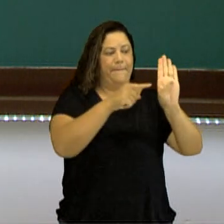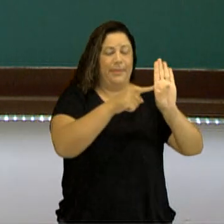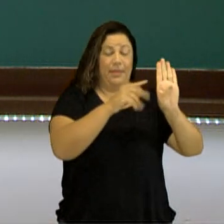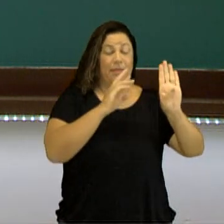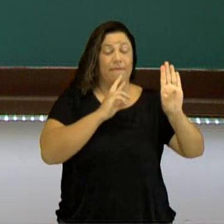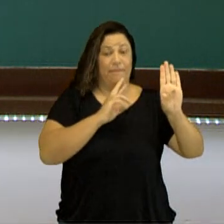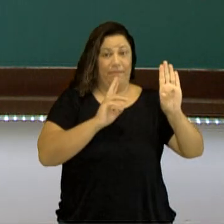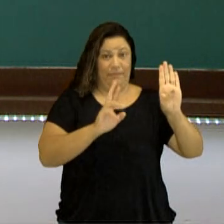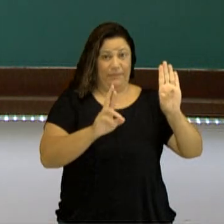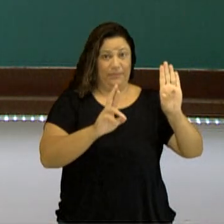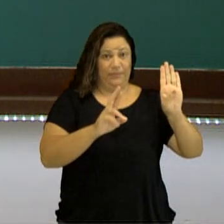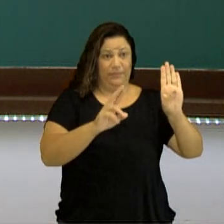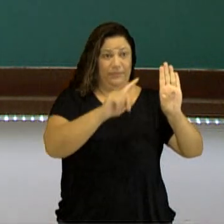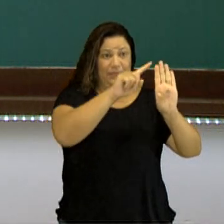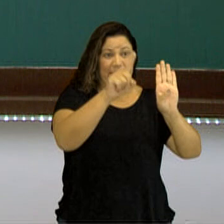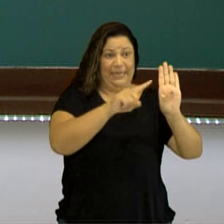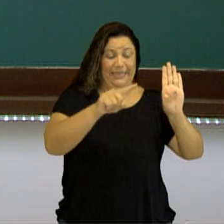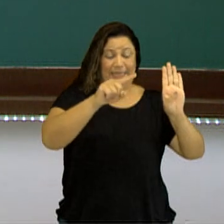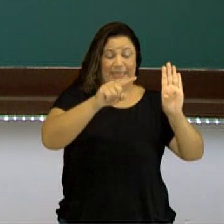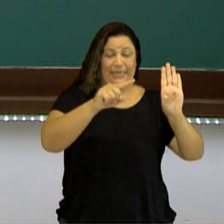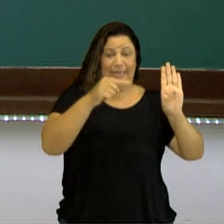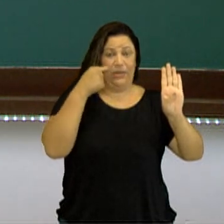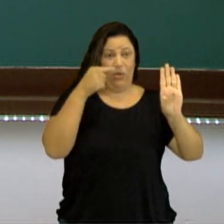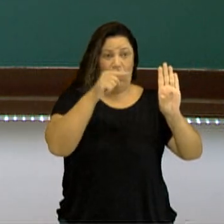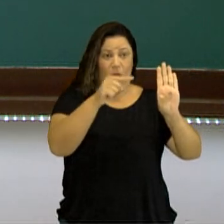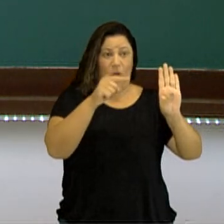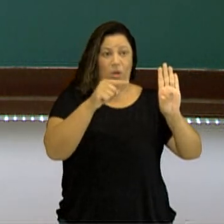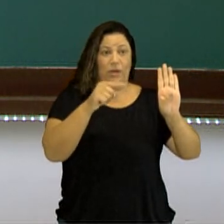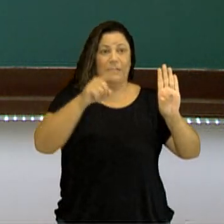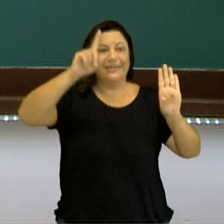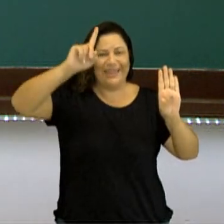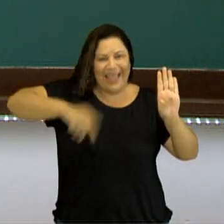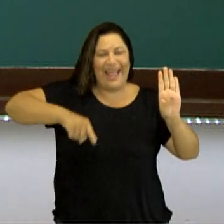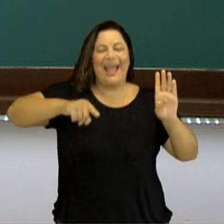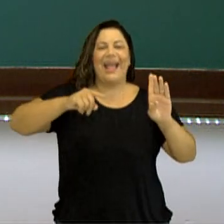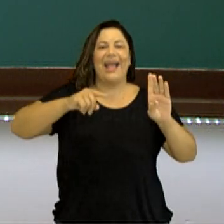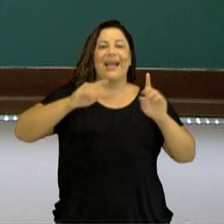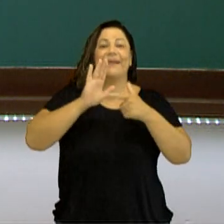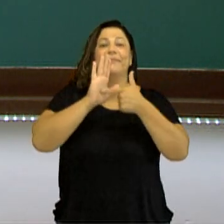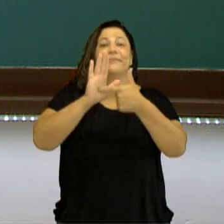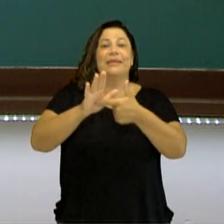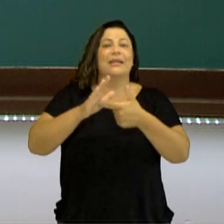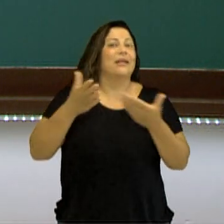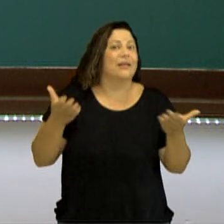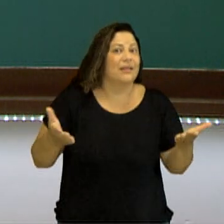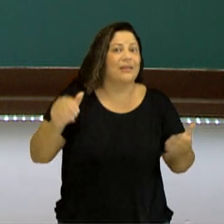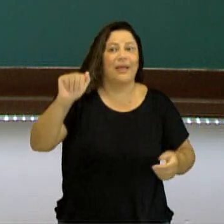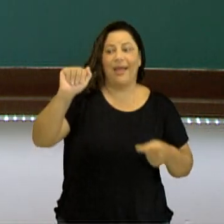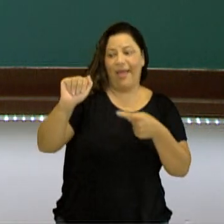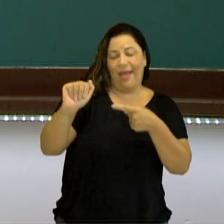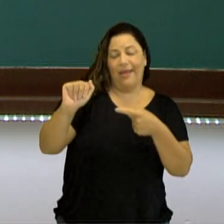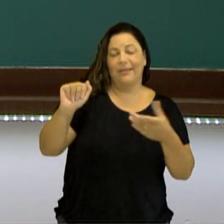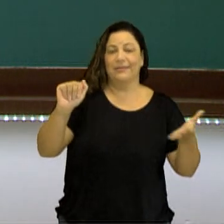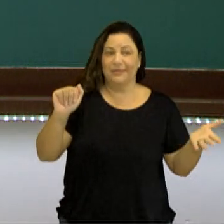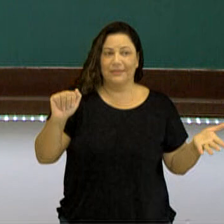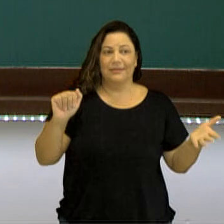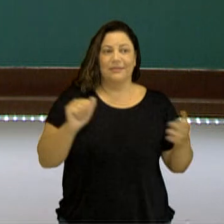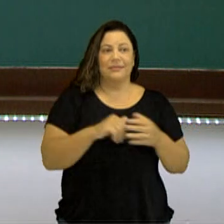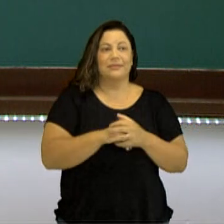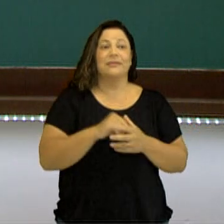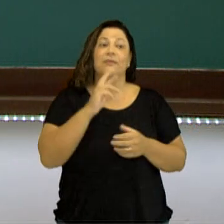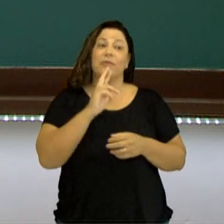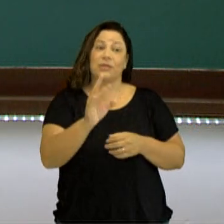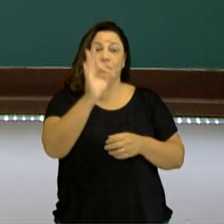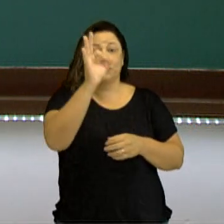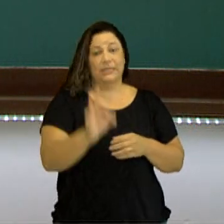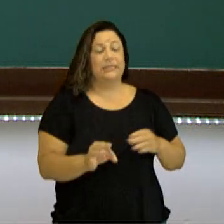massa. A massa, o número de massa, é representado pela letra A. Está aqui. Então, o